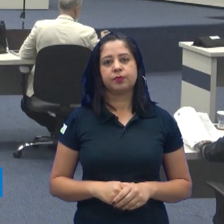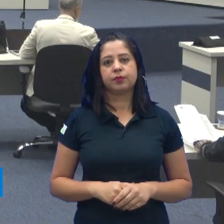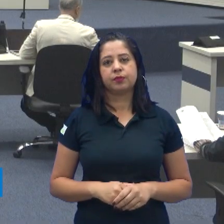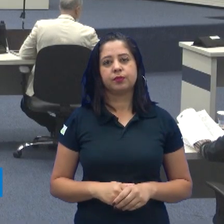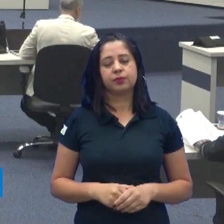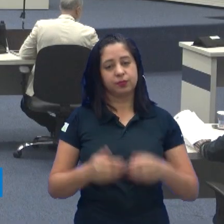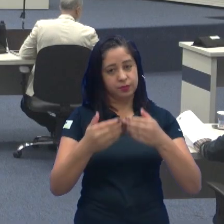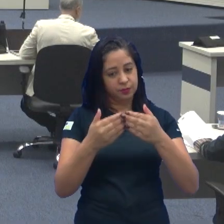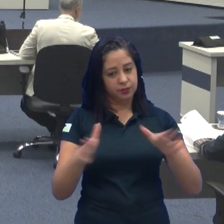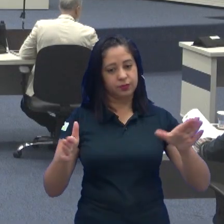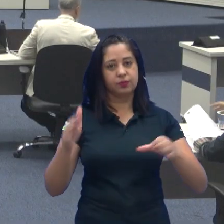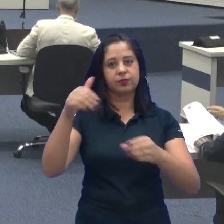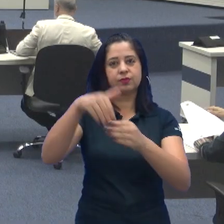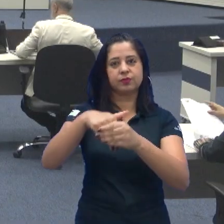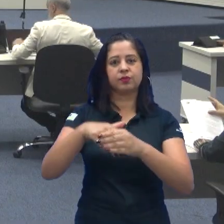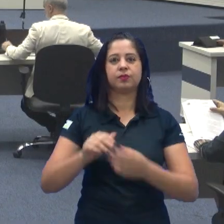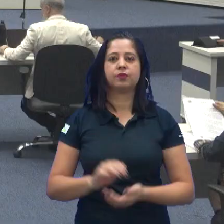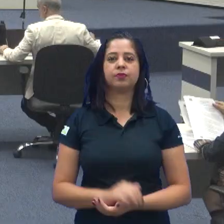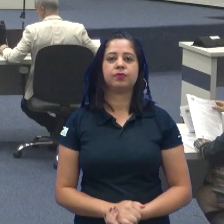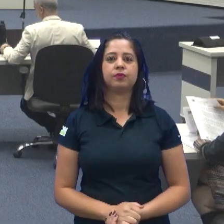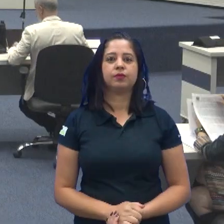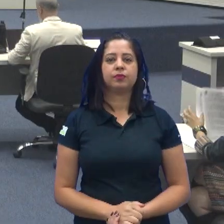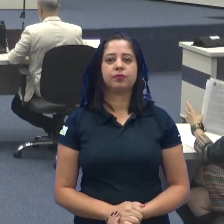Aberta a votação.